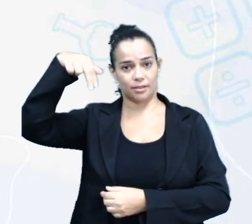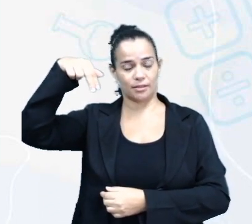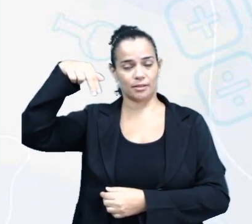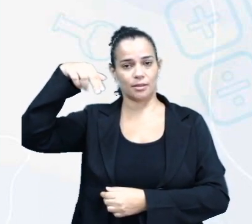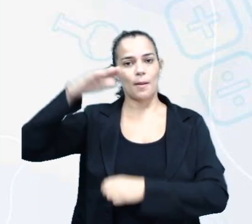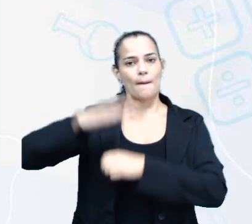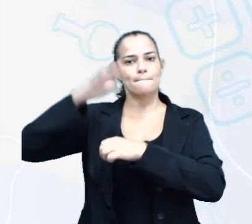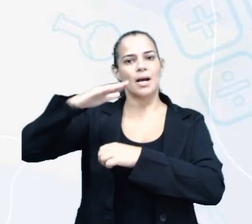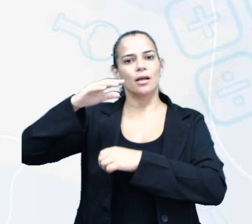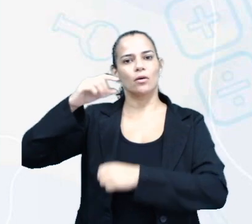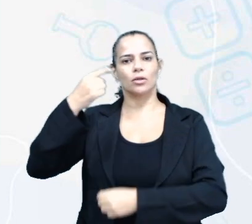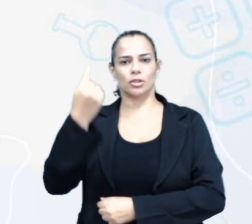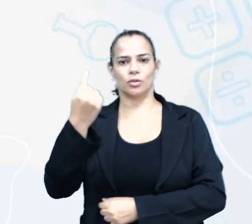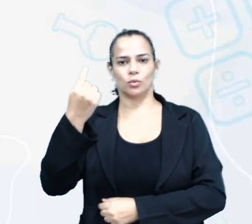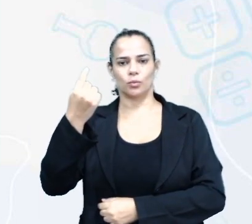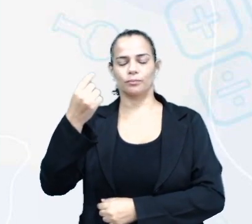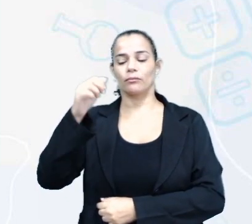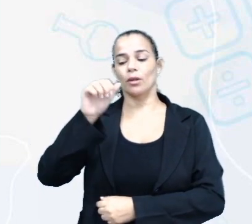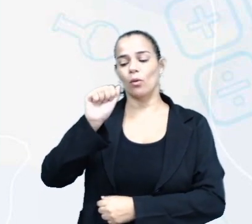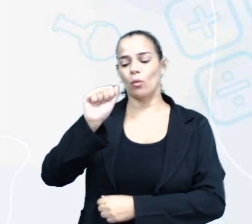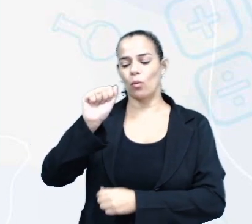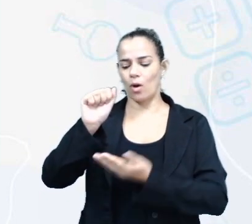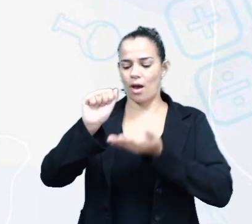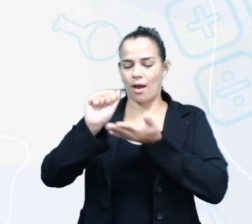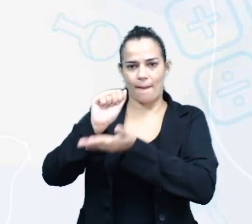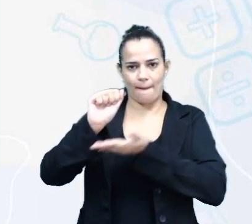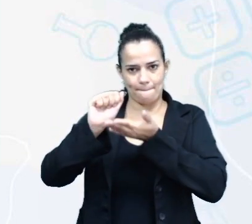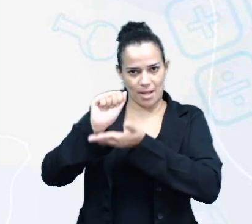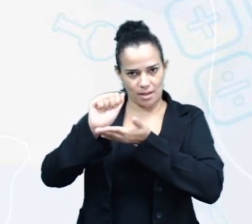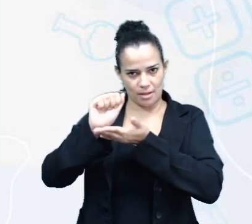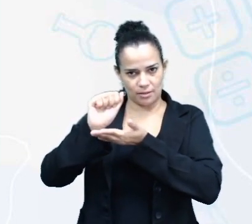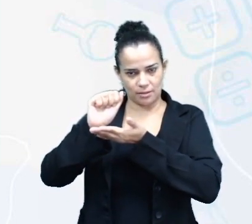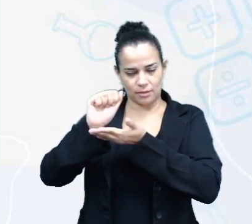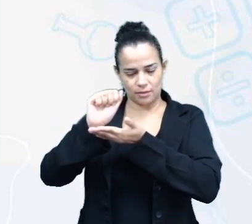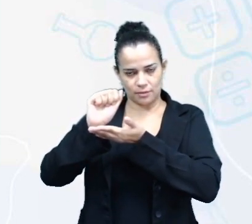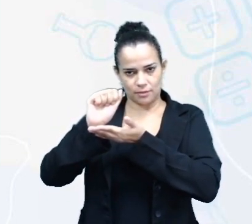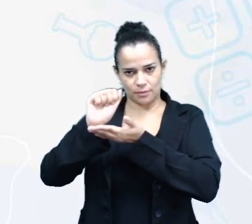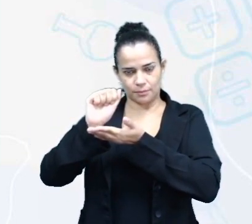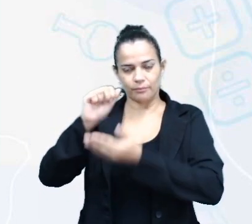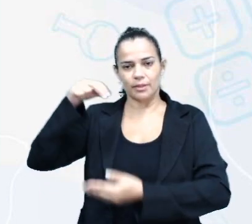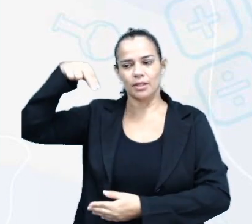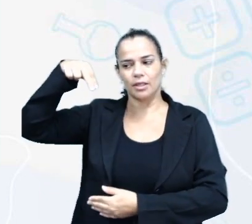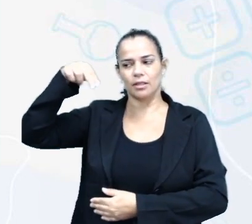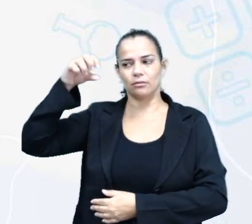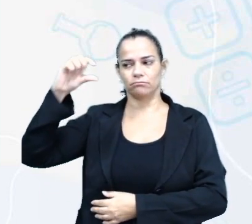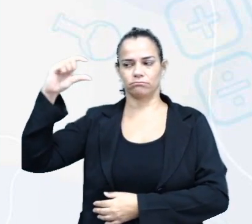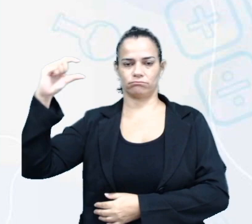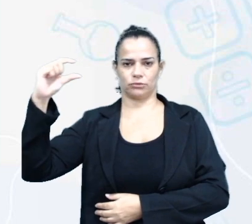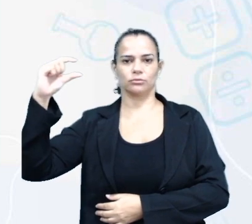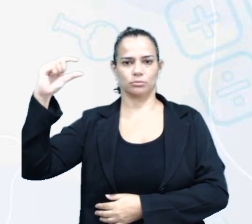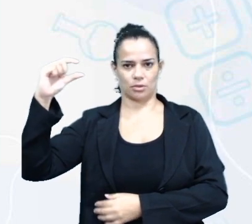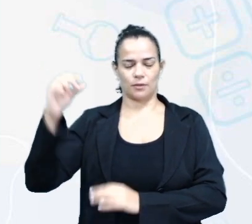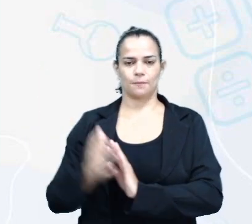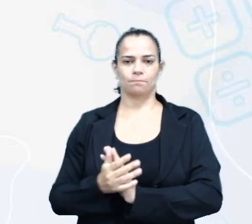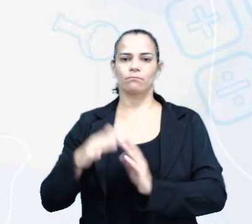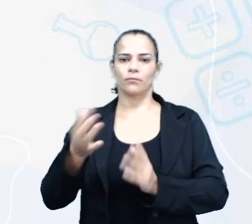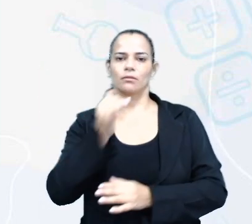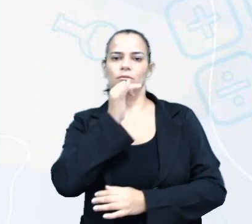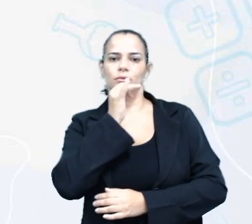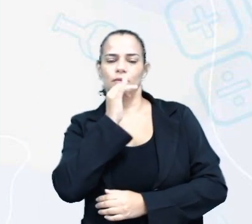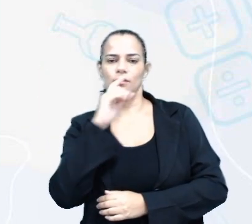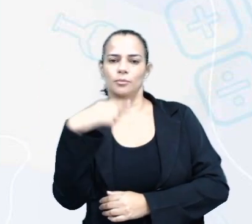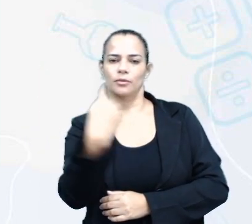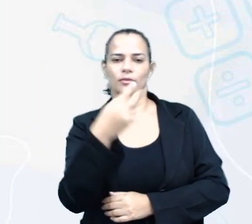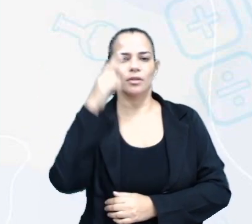o expoente e esse A é a base dessa potência. Então eu vou te dar alguns exemplos para